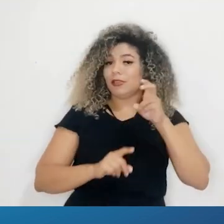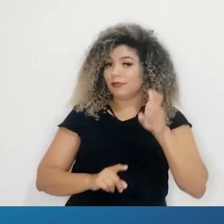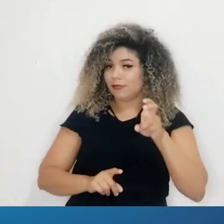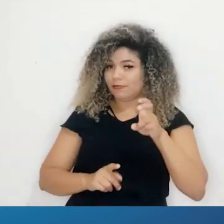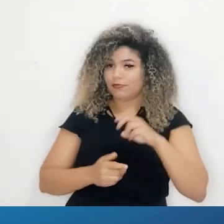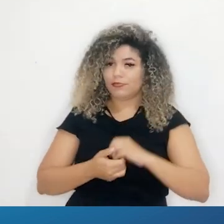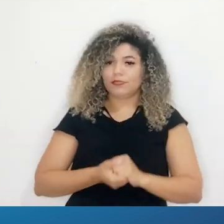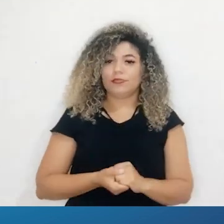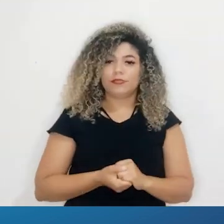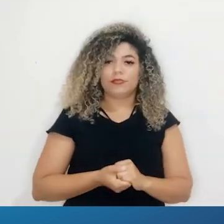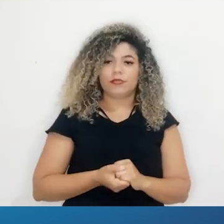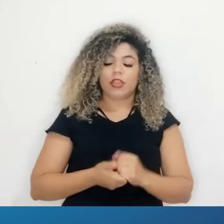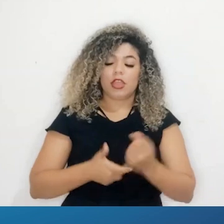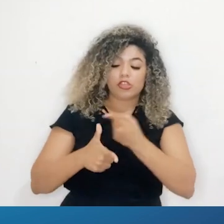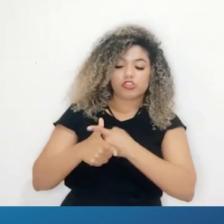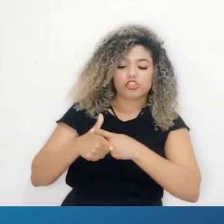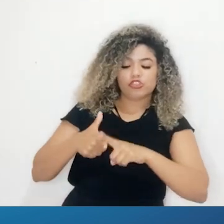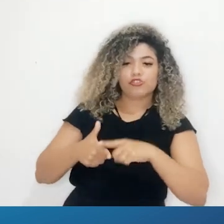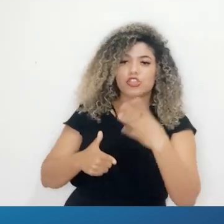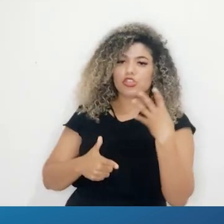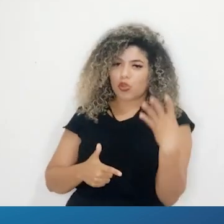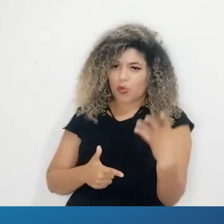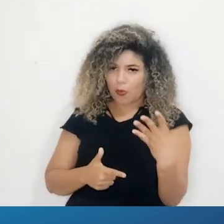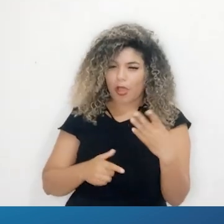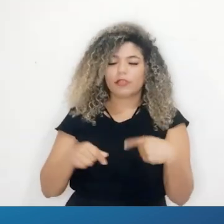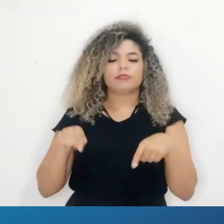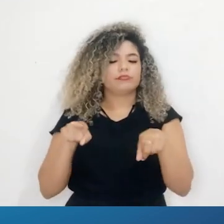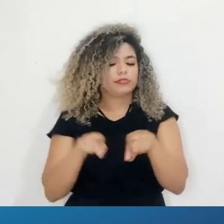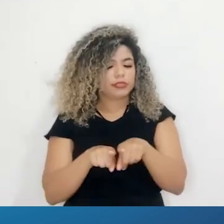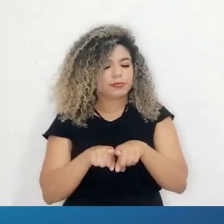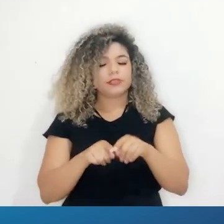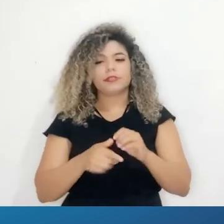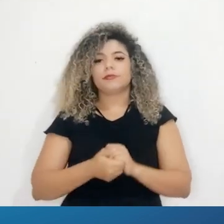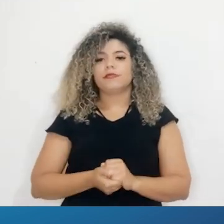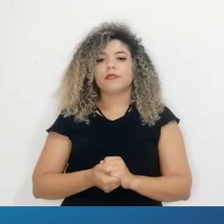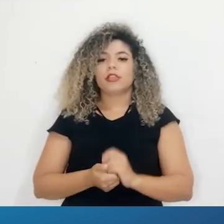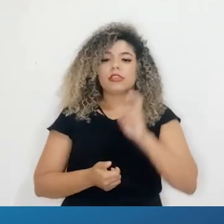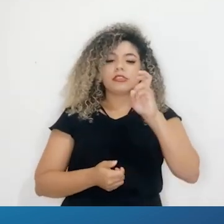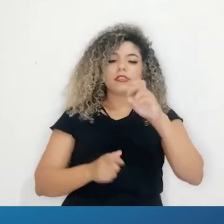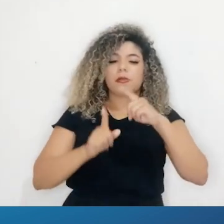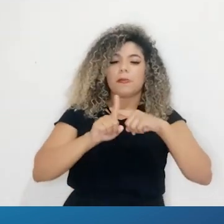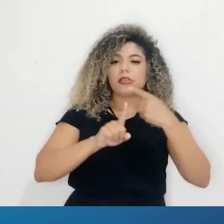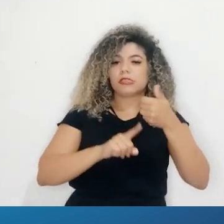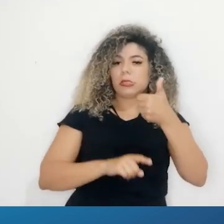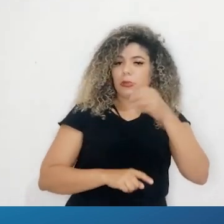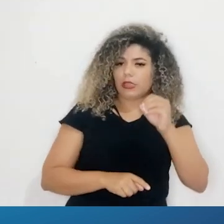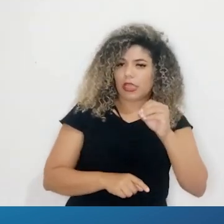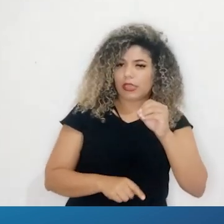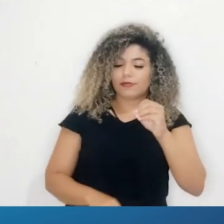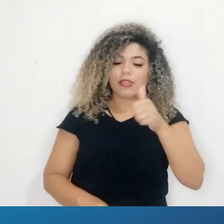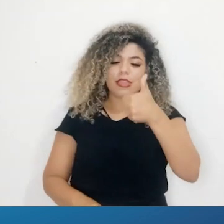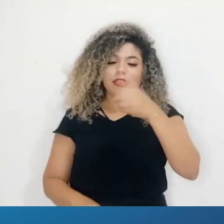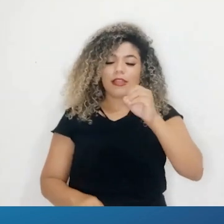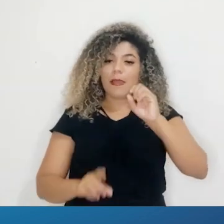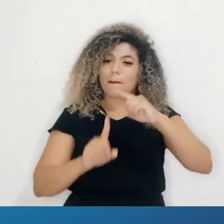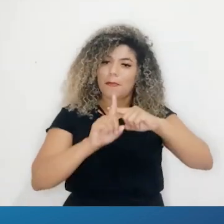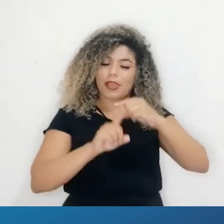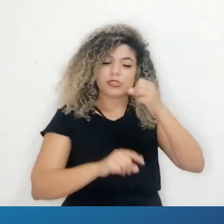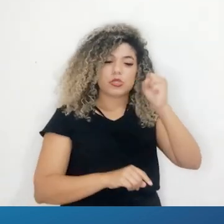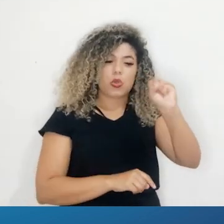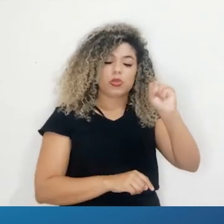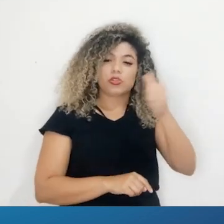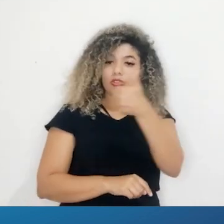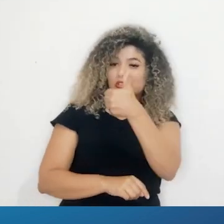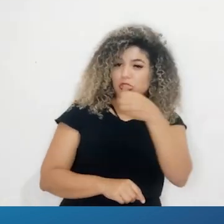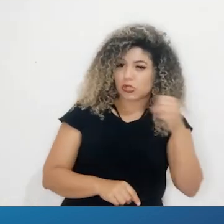5 vamos dividir por quatro também por serem quatro notas 5 + 5 10 10 + 8